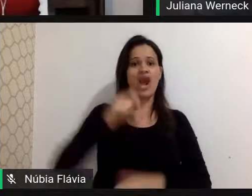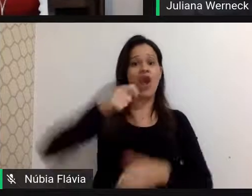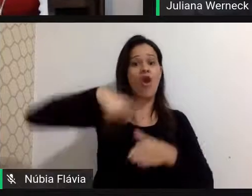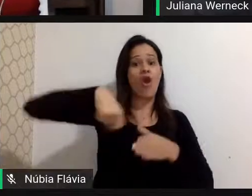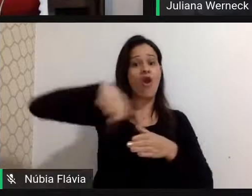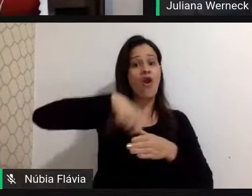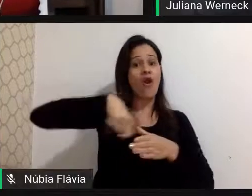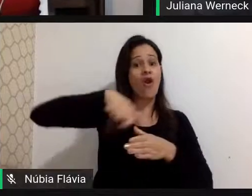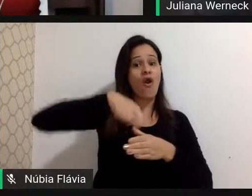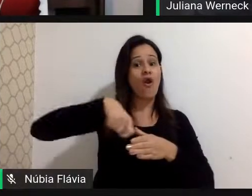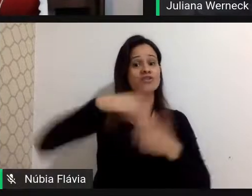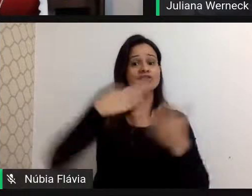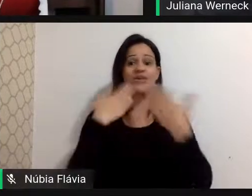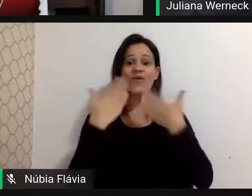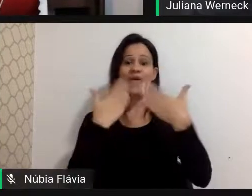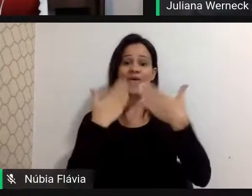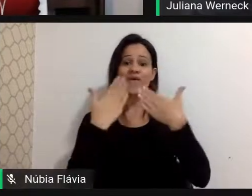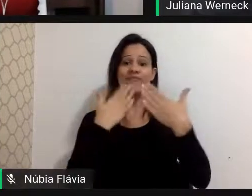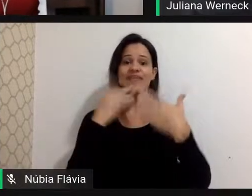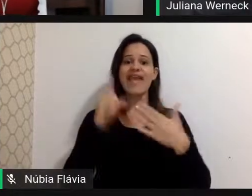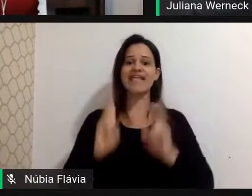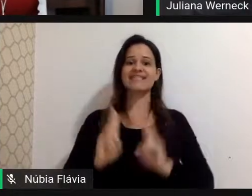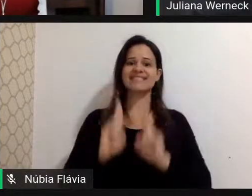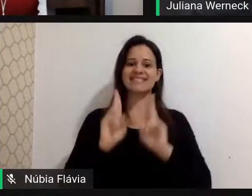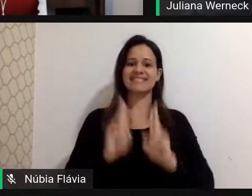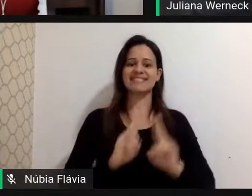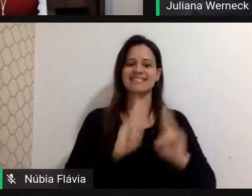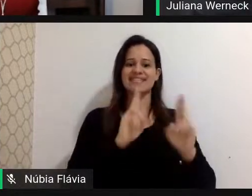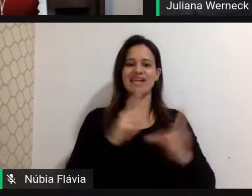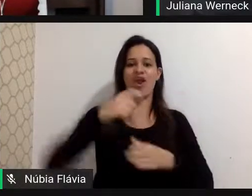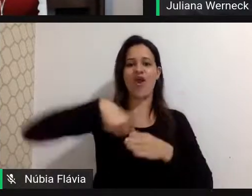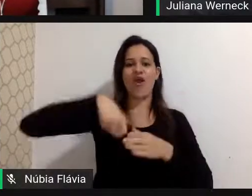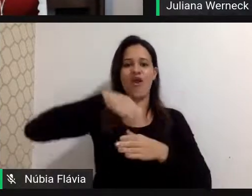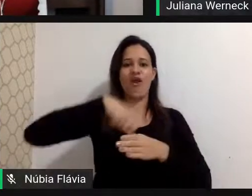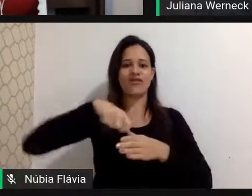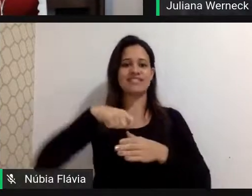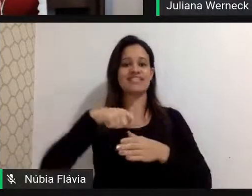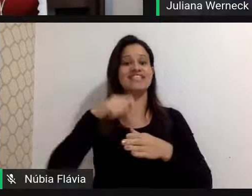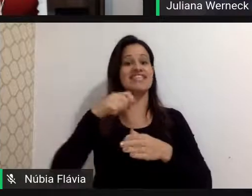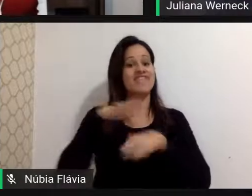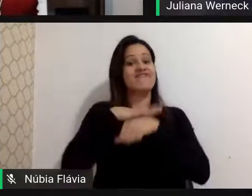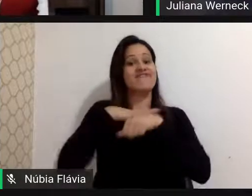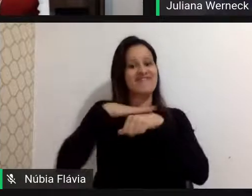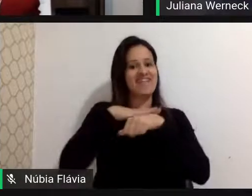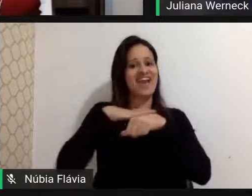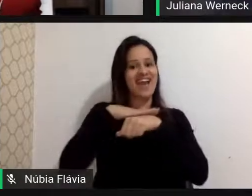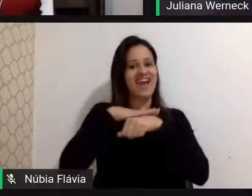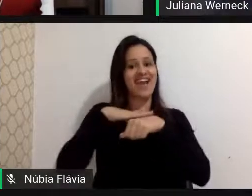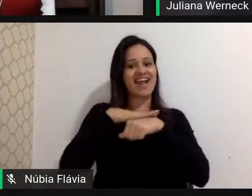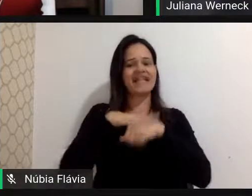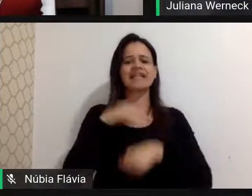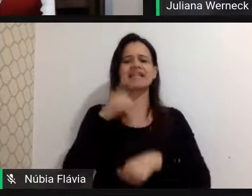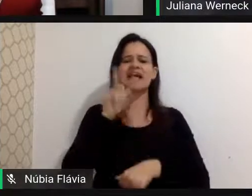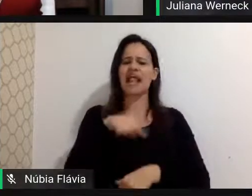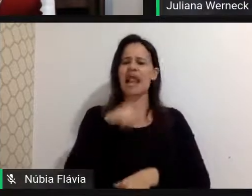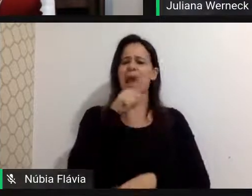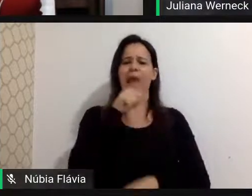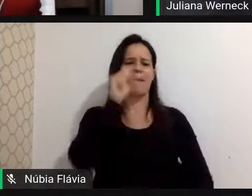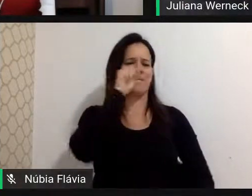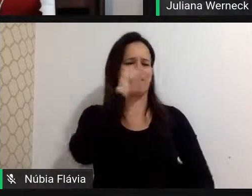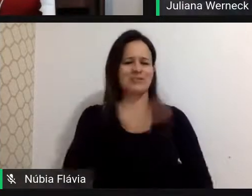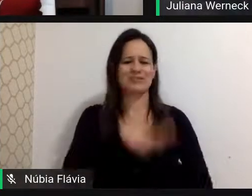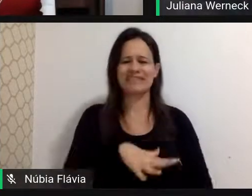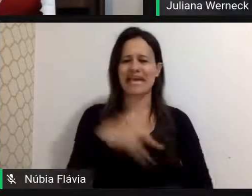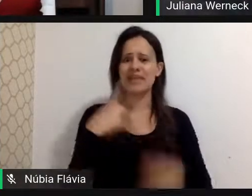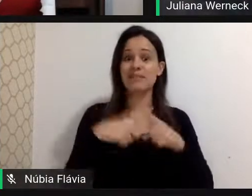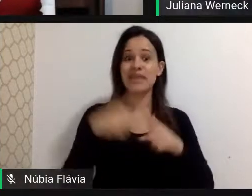conversa. Como que é mesmo o nome dessa série, Dani? Cozinha e Fala. Fale. E aí, Isso. e ela é tão abusada porque ela cozinha e